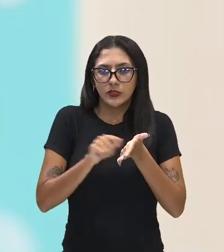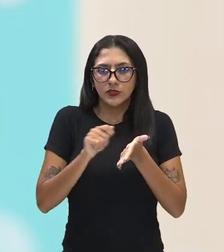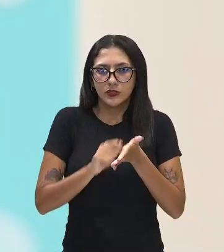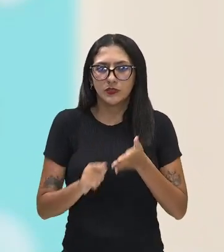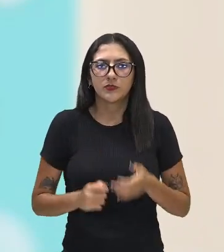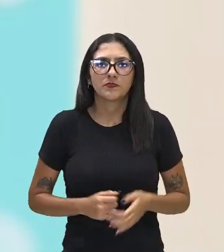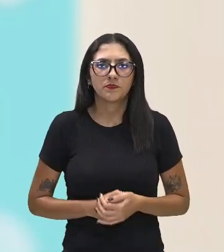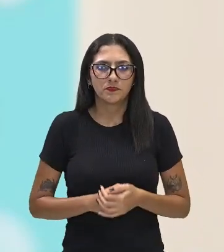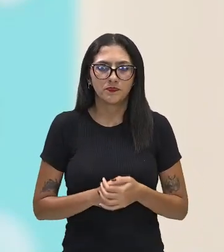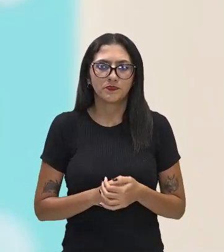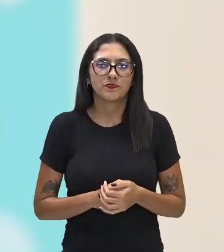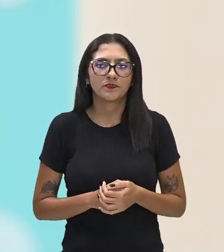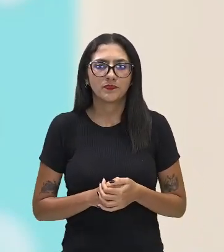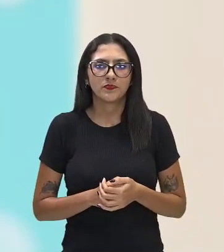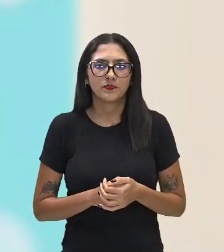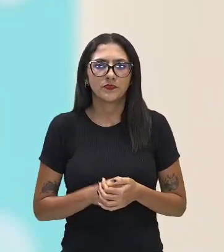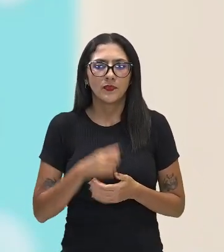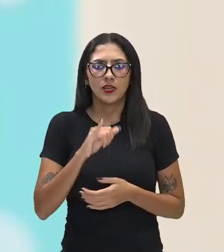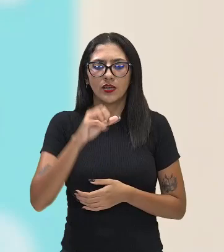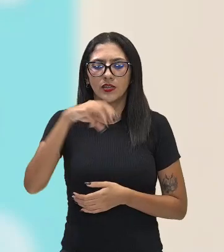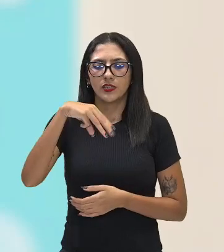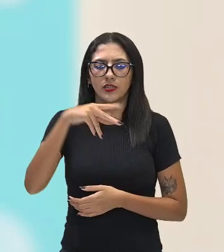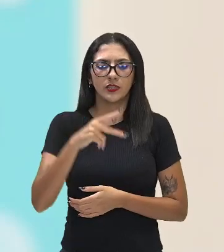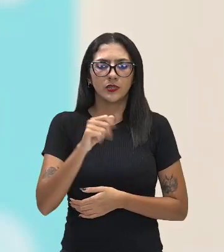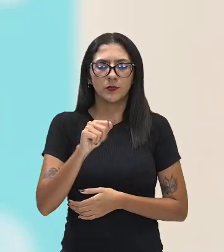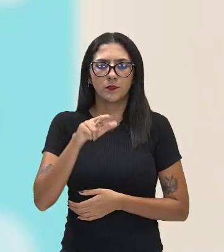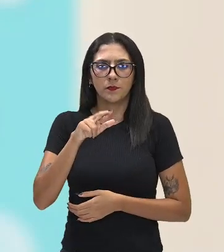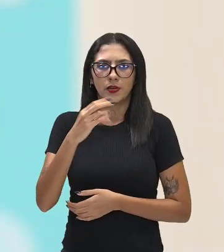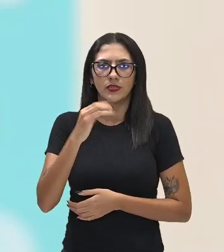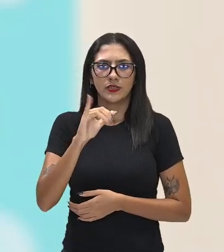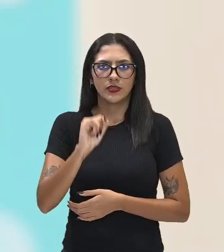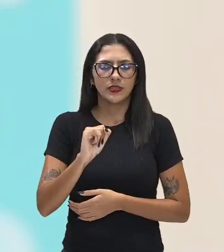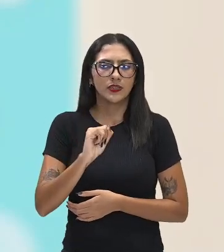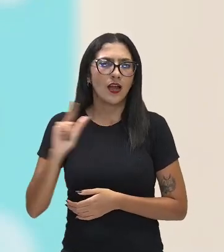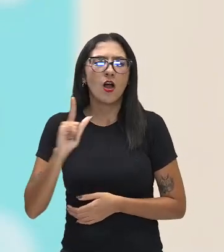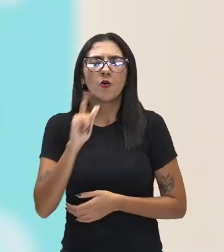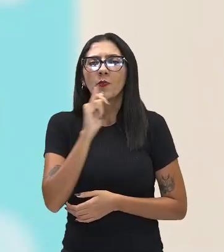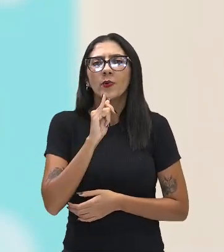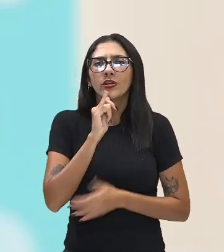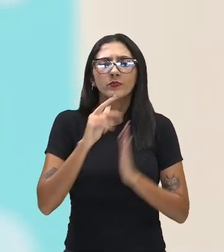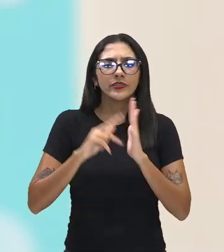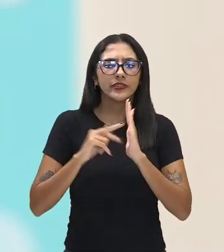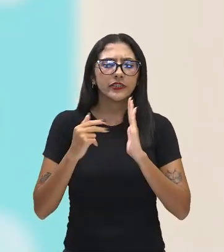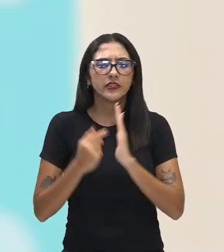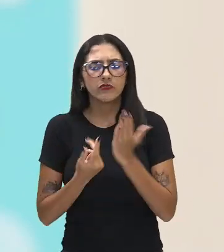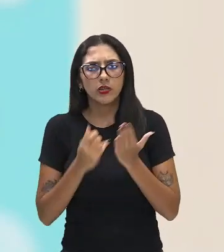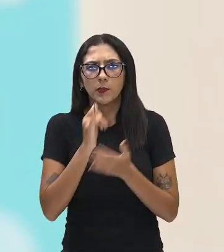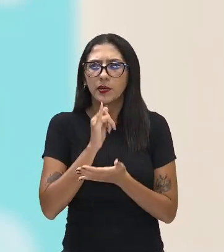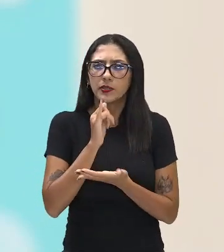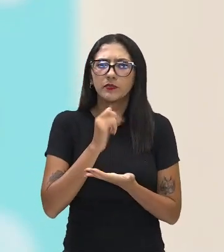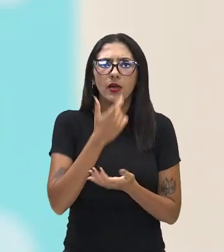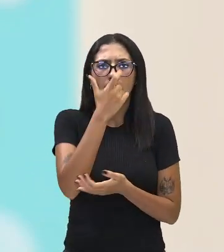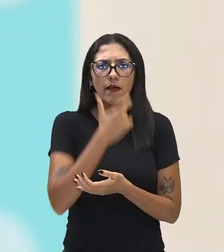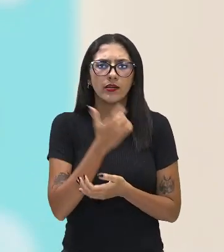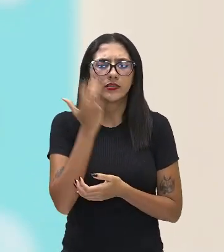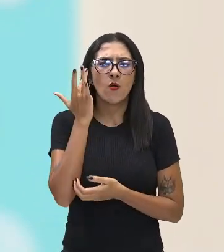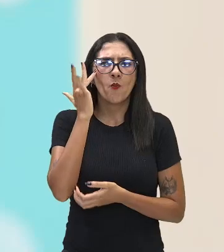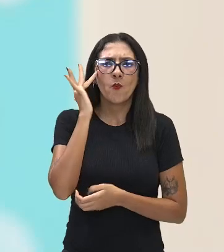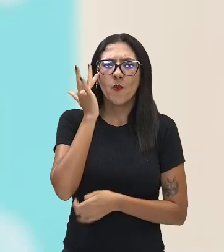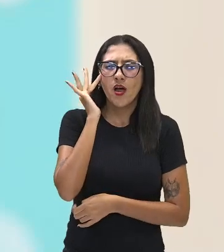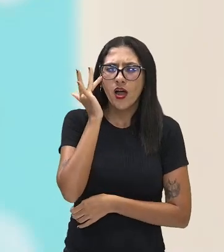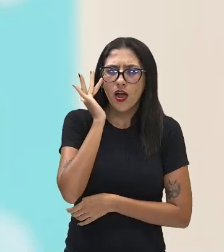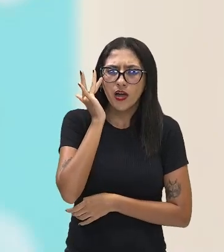Imparcial é não colocar, né, as suas impressões de achismos. Você vai fazer